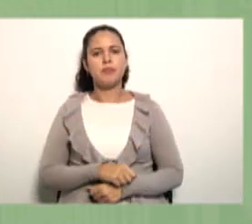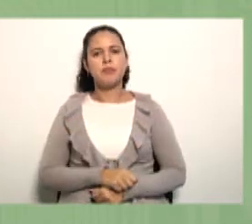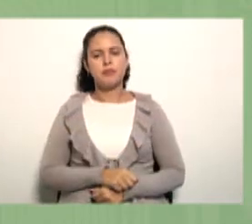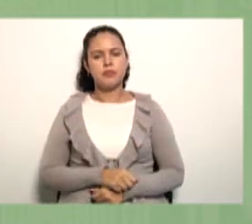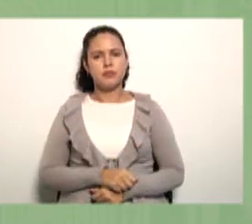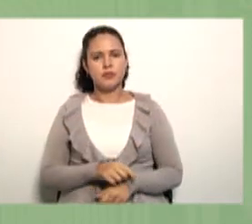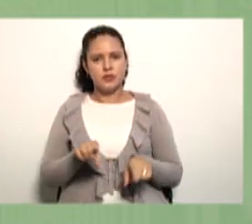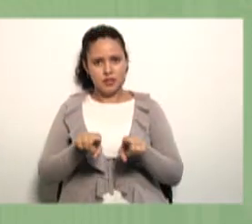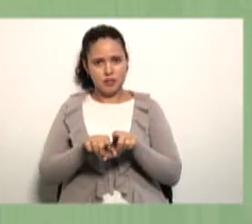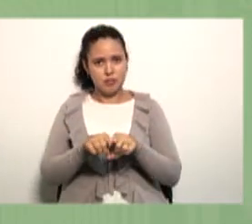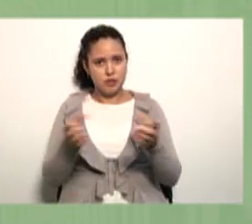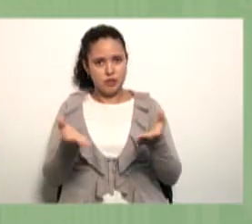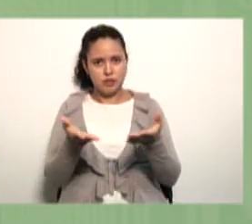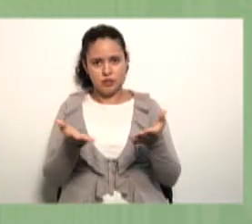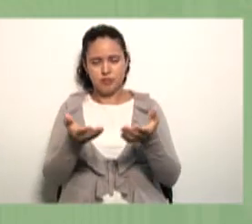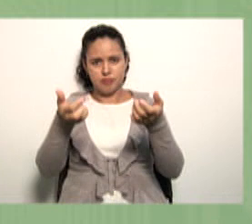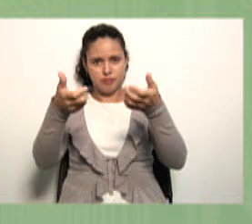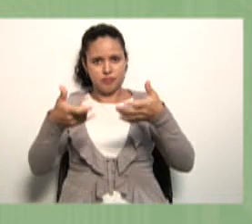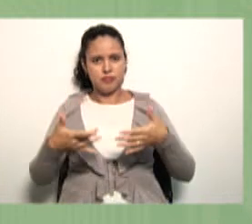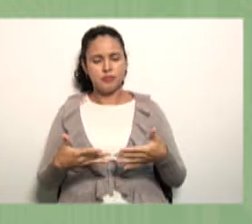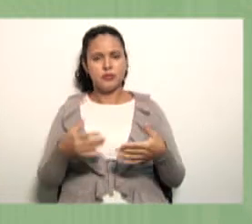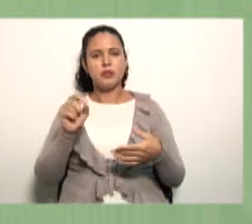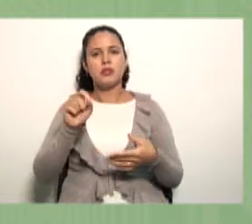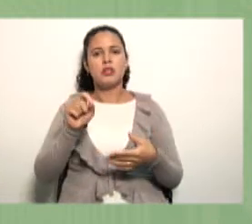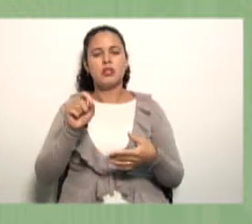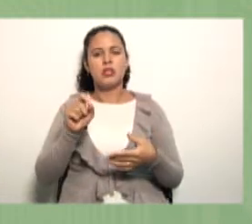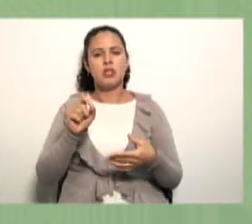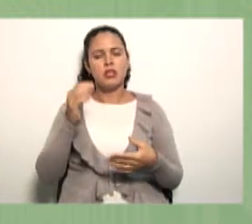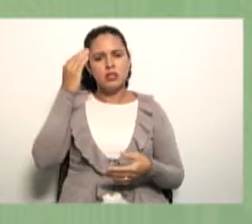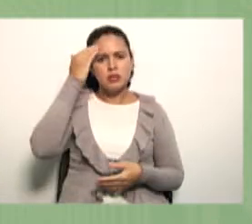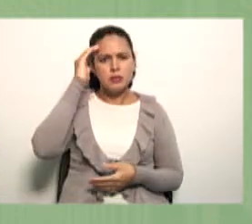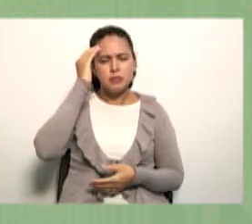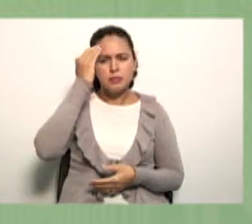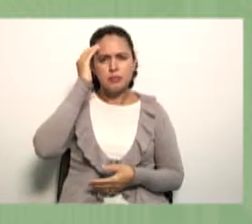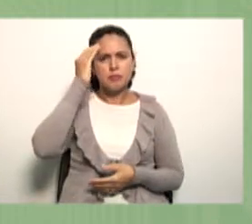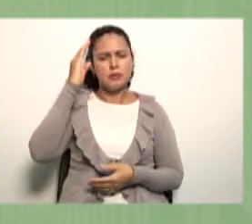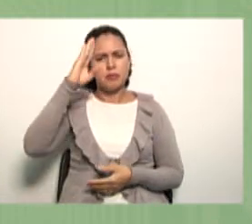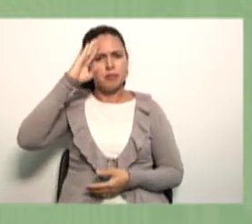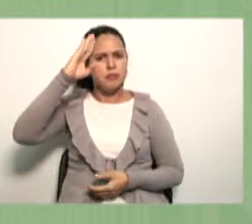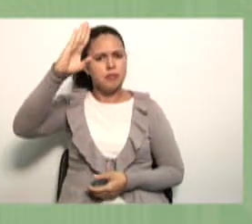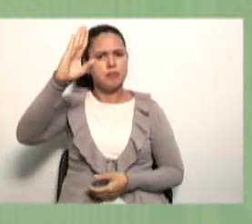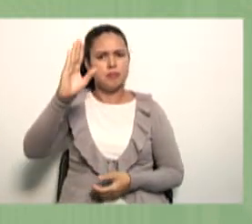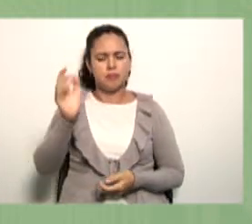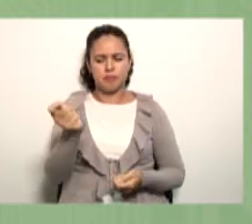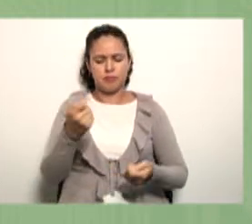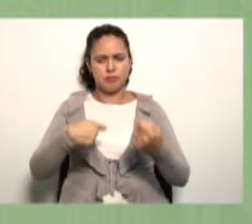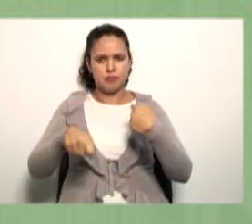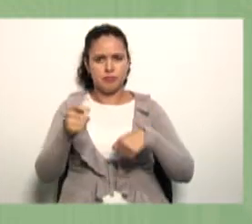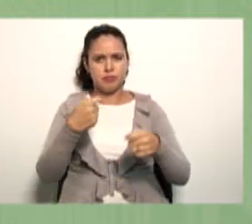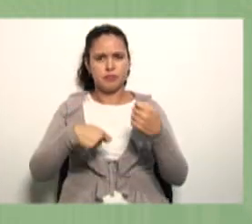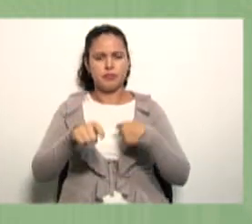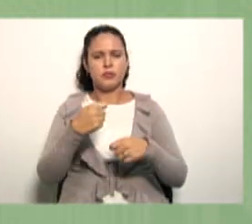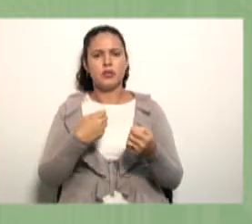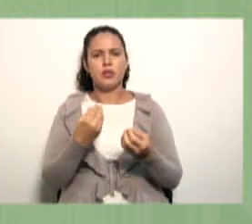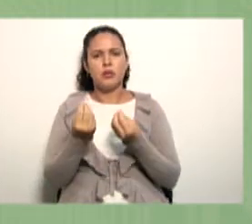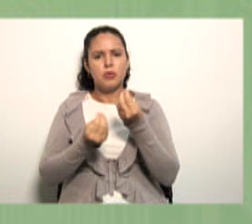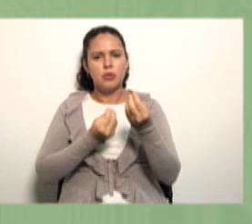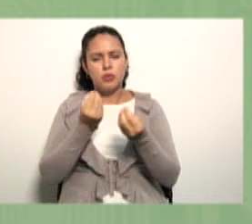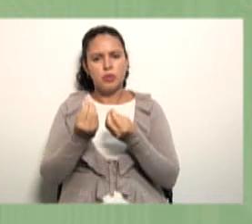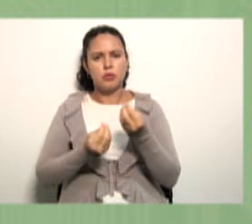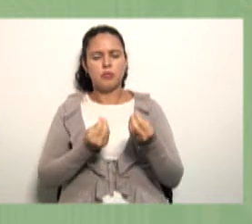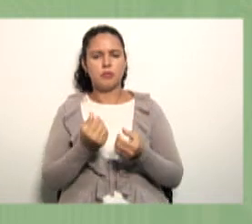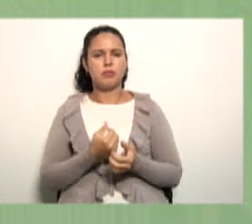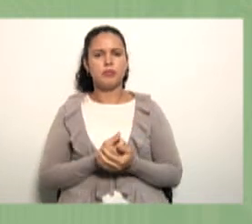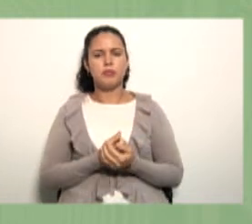Na teleaula de hoje, nós vamos trazer então essas noções elementares dos fundamentos da economia, os motivos pelos